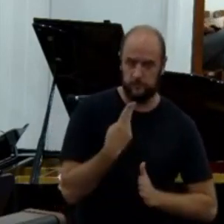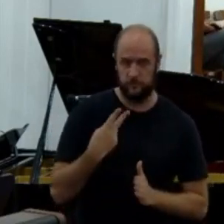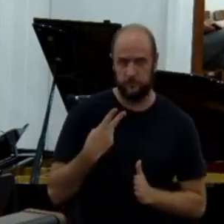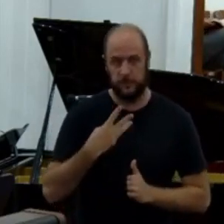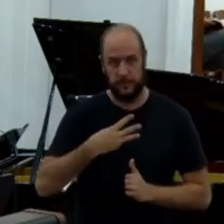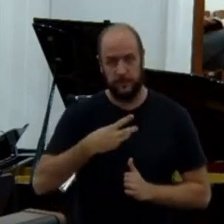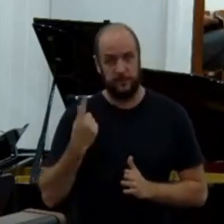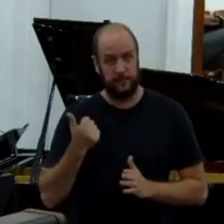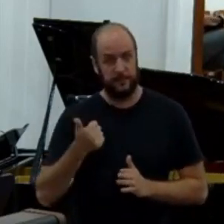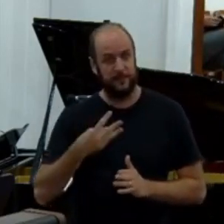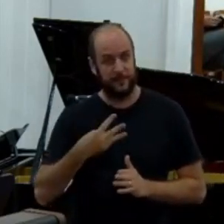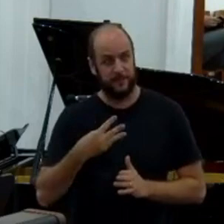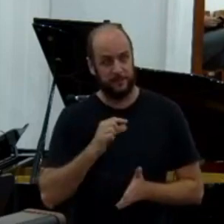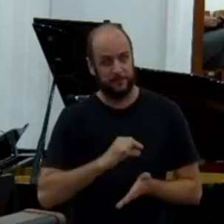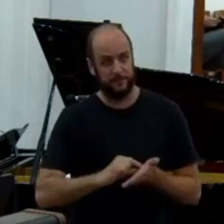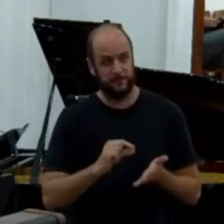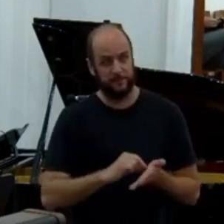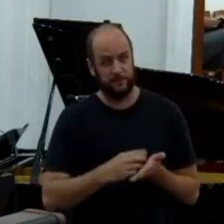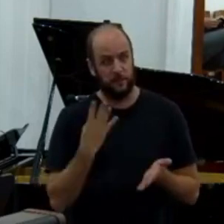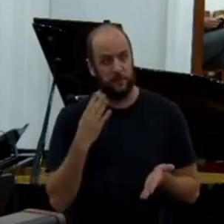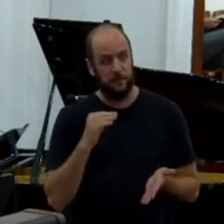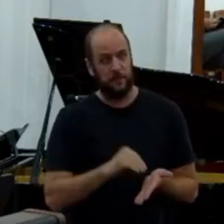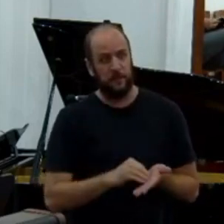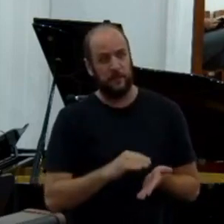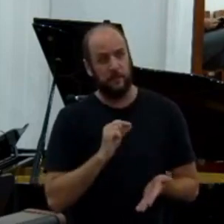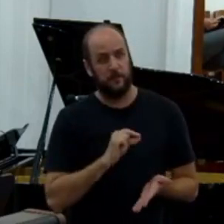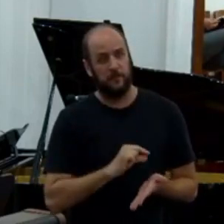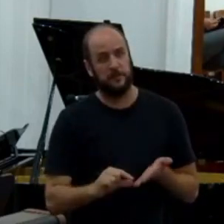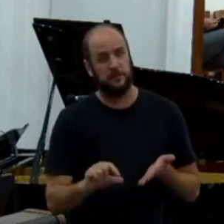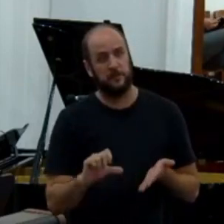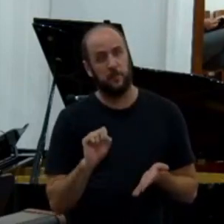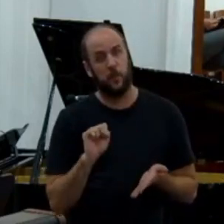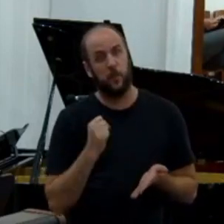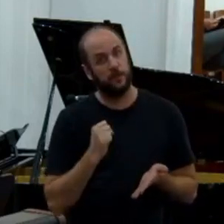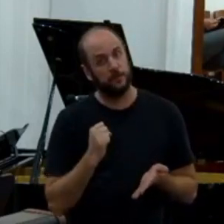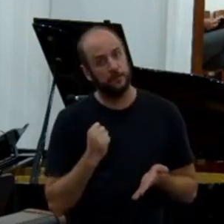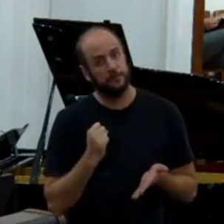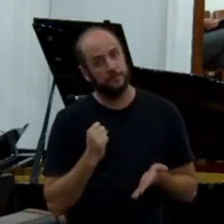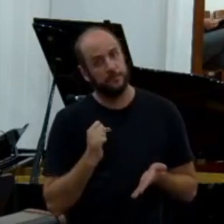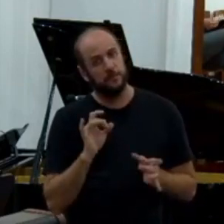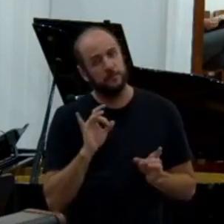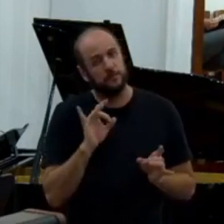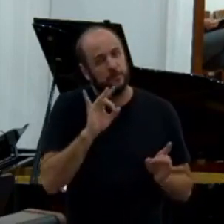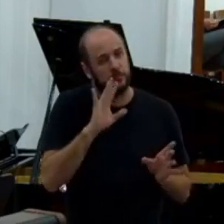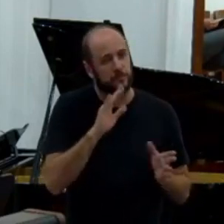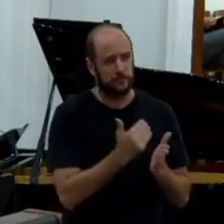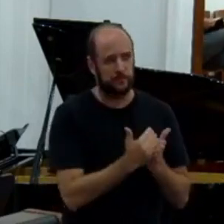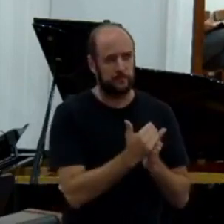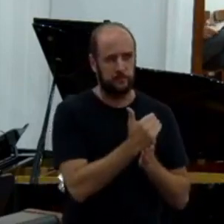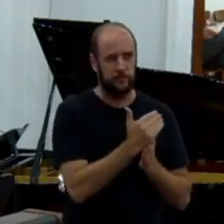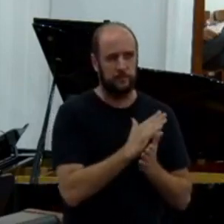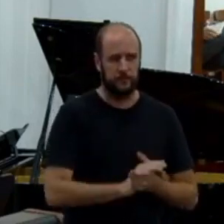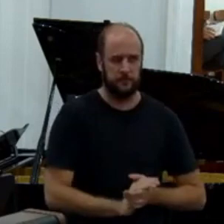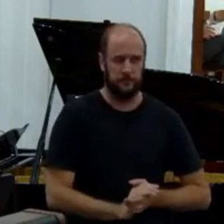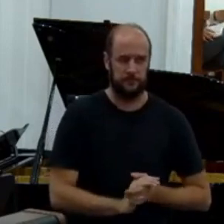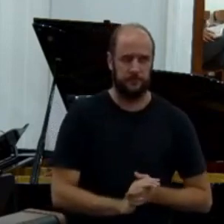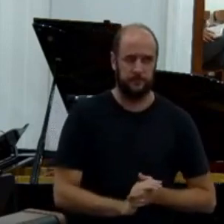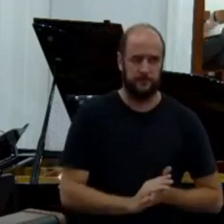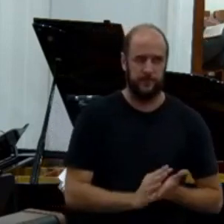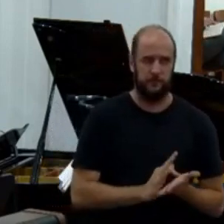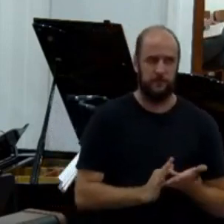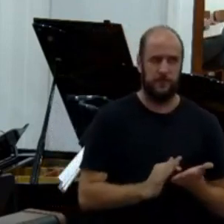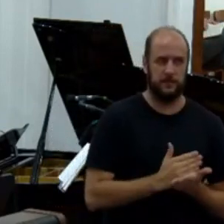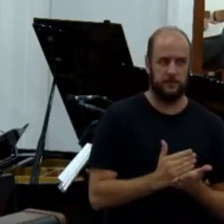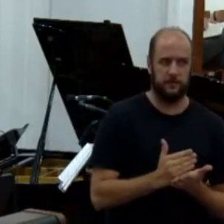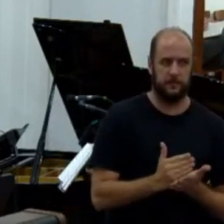os versículos de 4 até o versículo de número 8, somente a parte A, a primeira frase